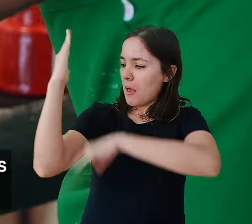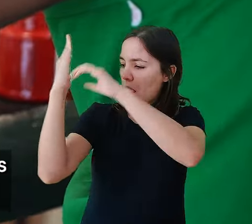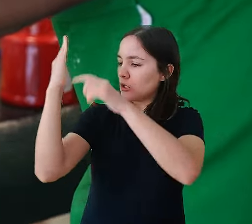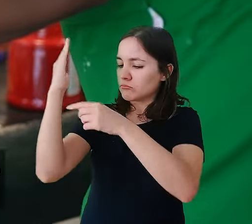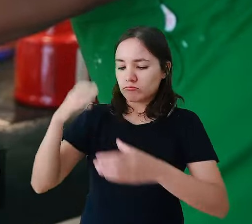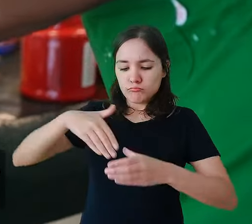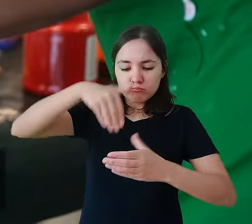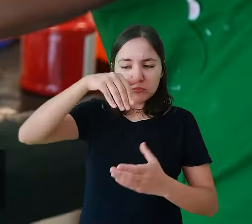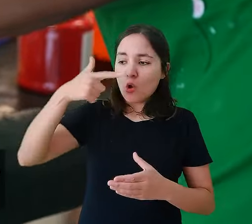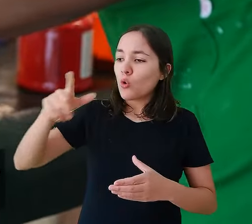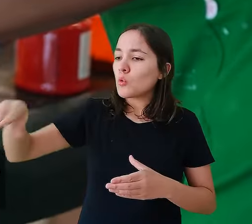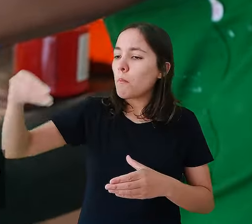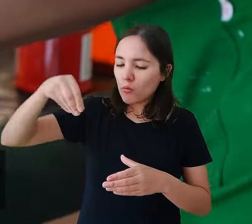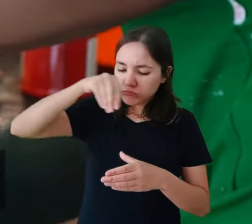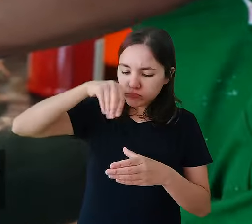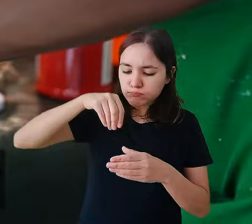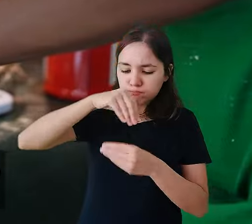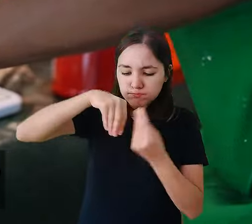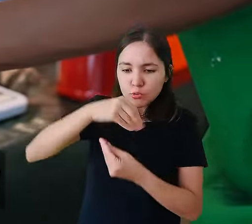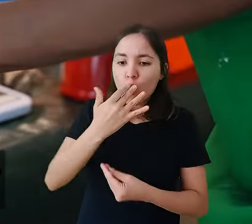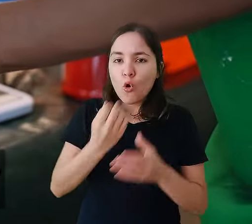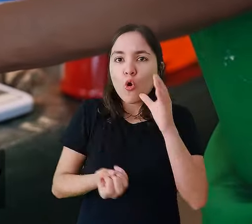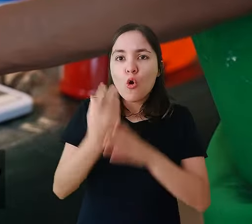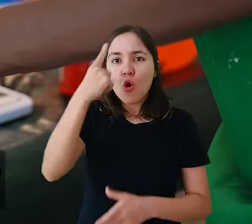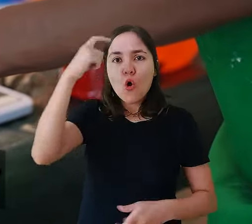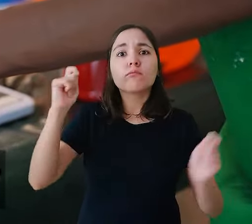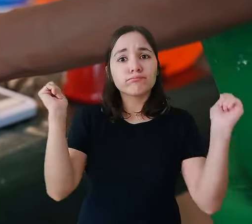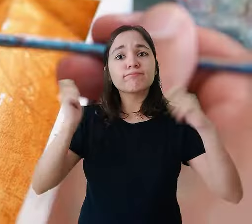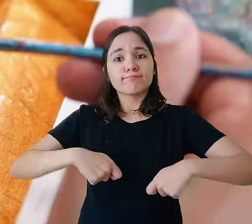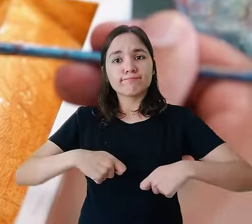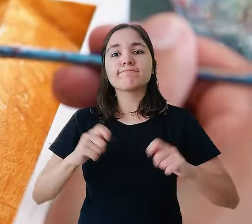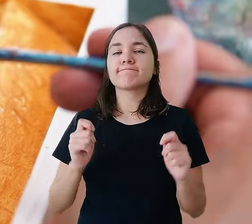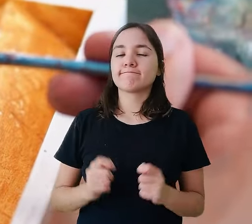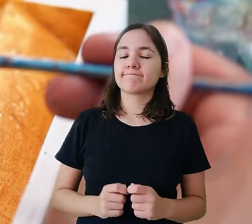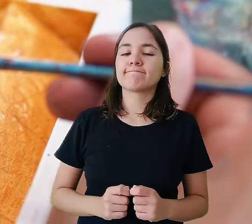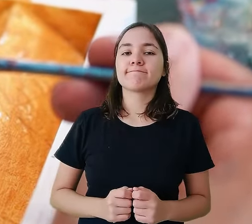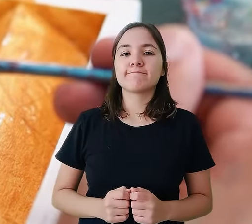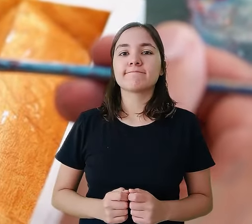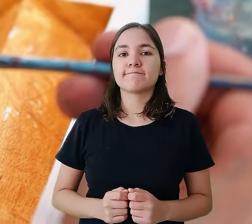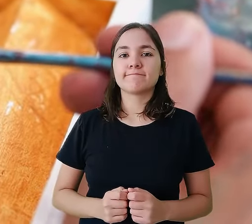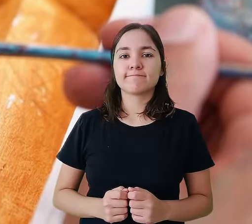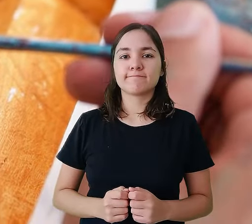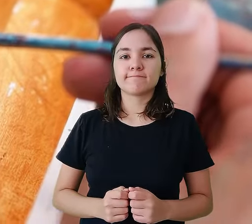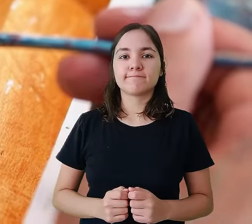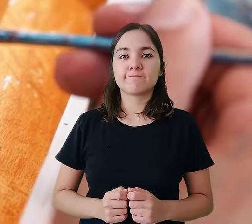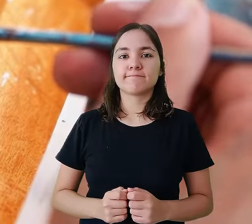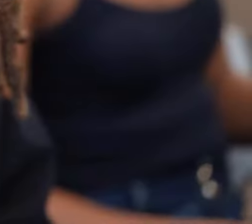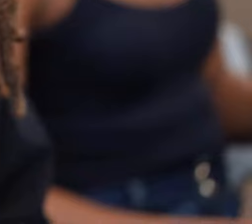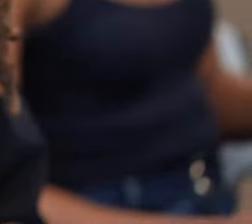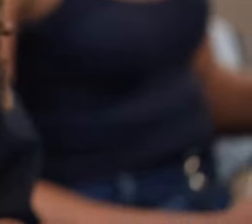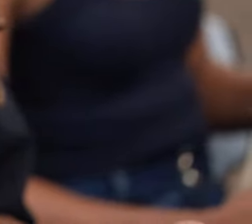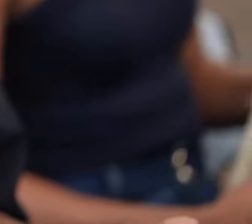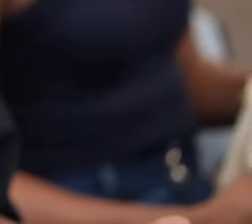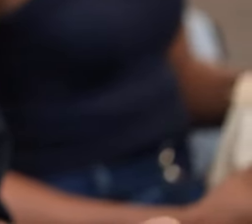de parede. Se você tiver pigmento do tipo pó xadrez, você pode ir explorando a criação de novas cores.